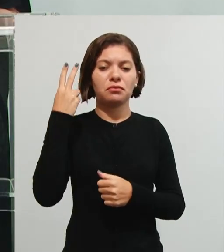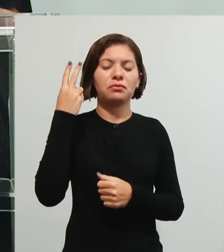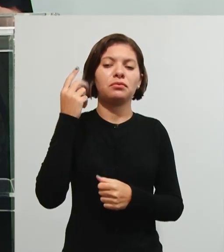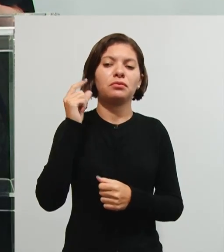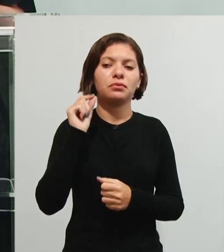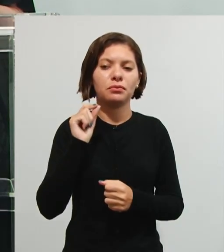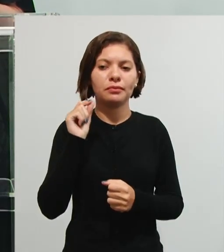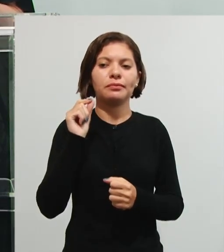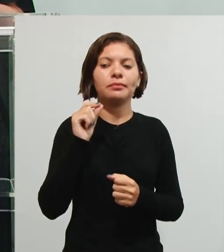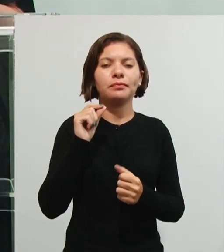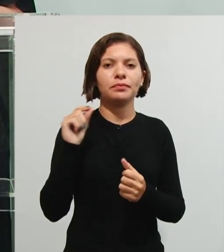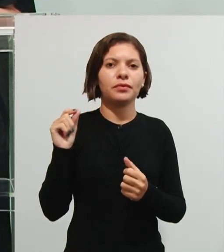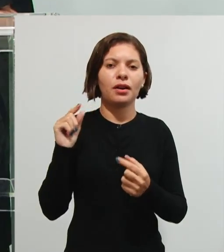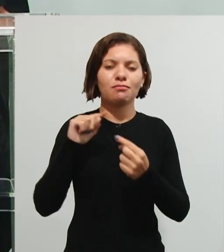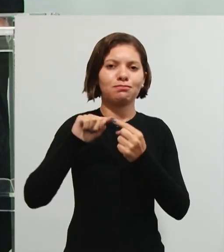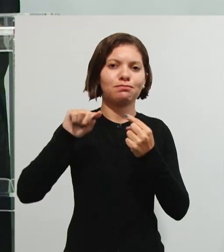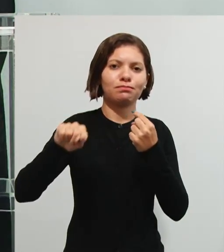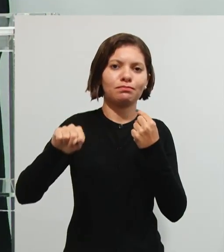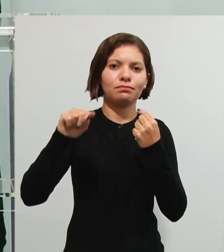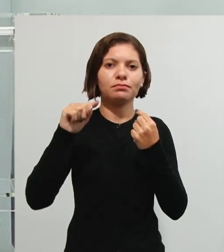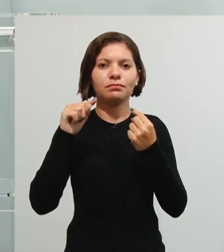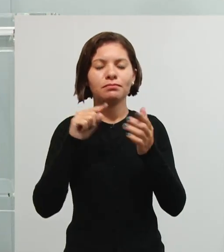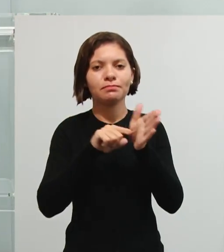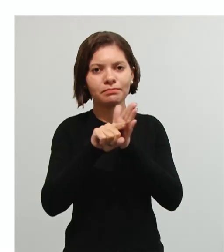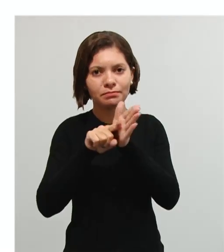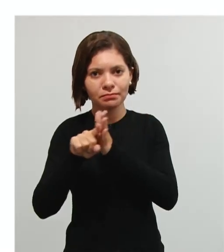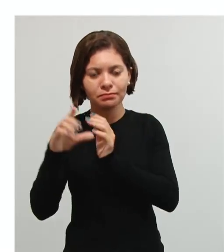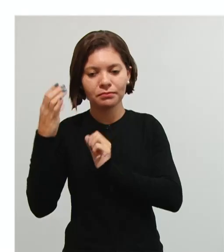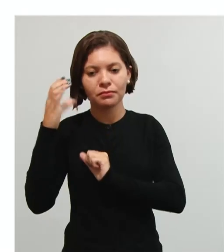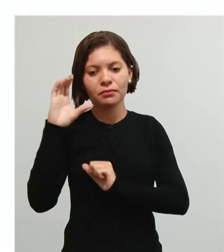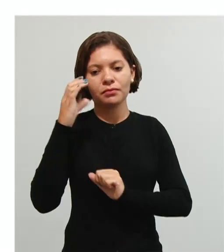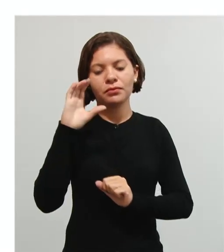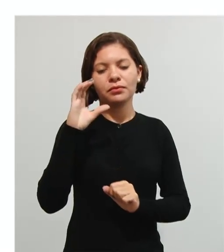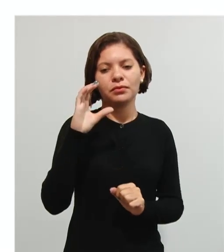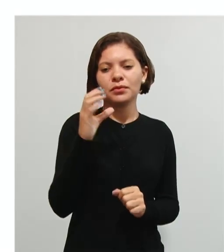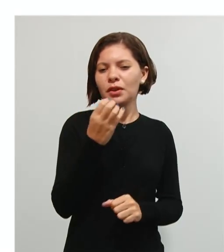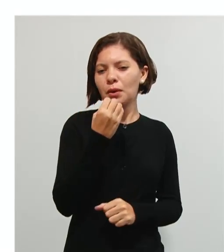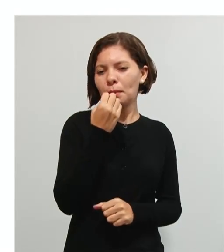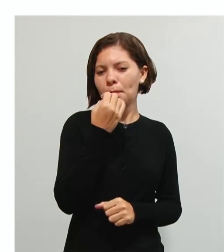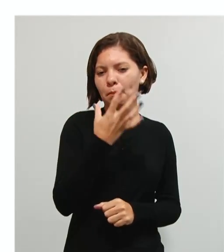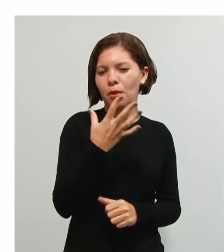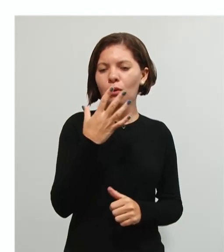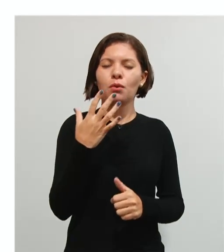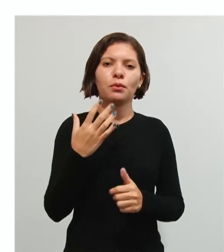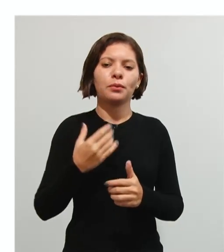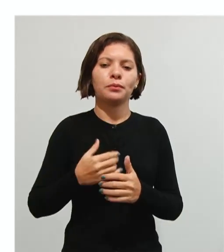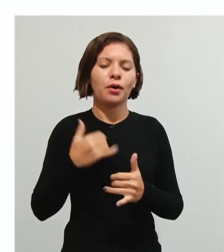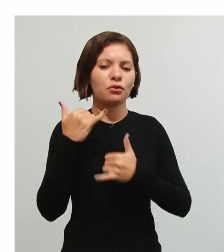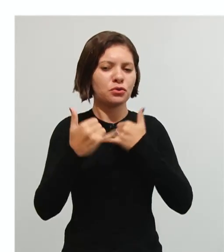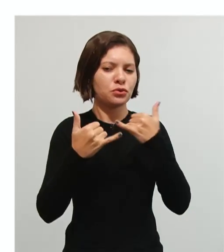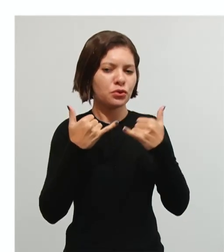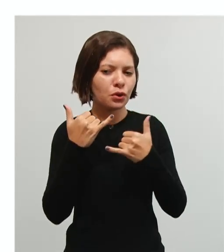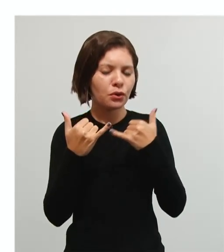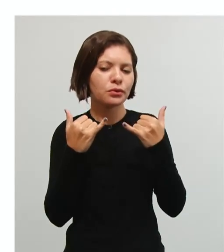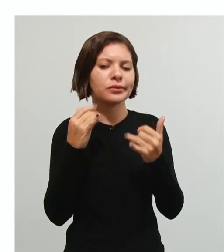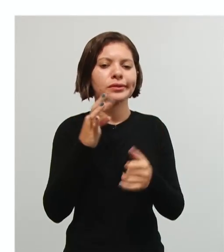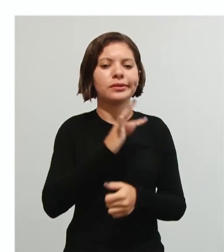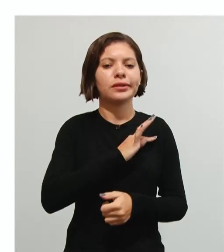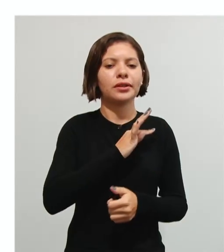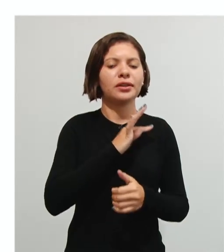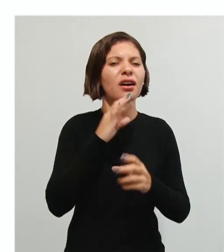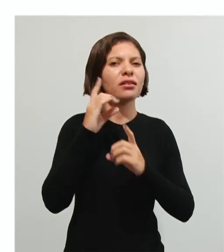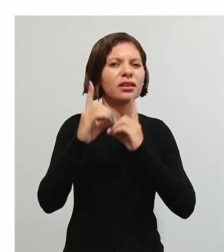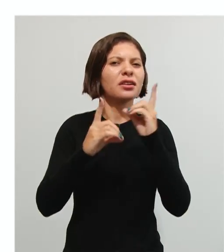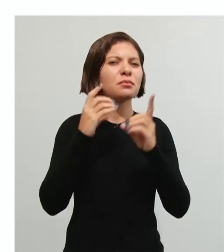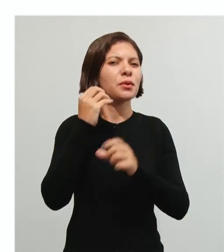à investigação científica, né? Ou é bom adotar jogos e simulações como técnicas didáticas, então